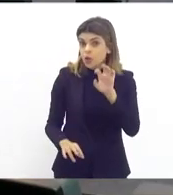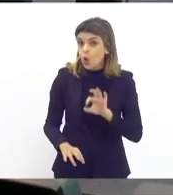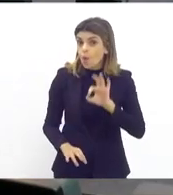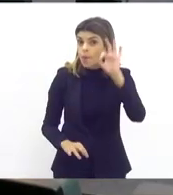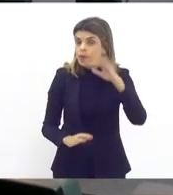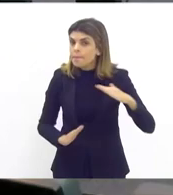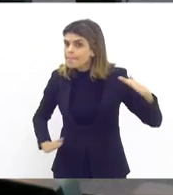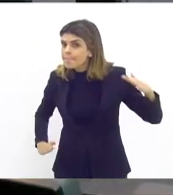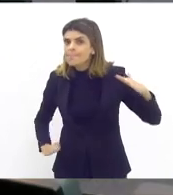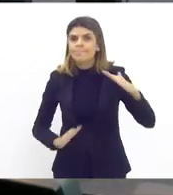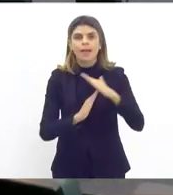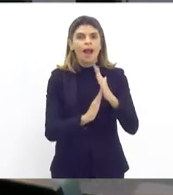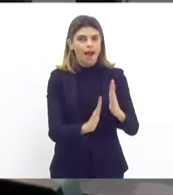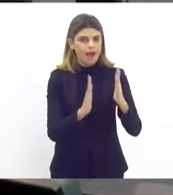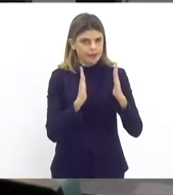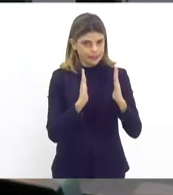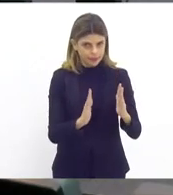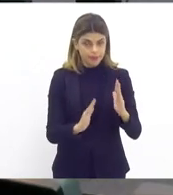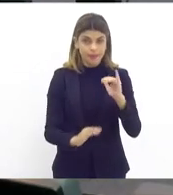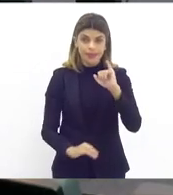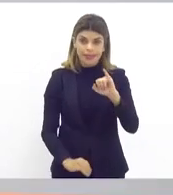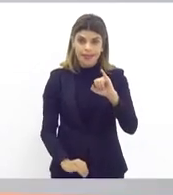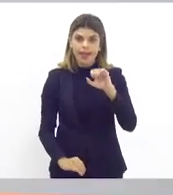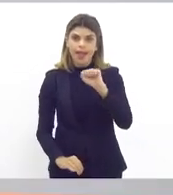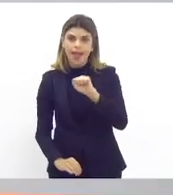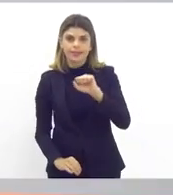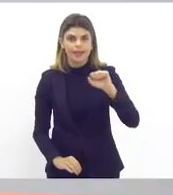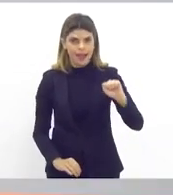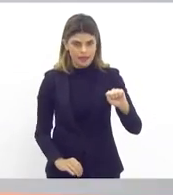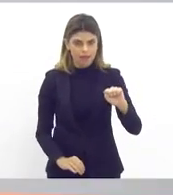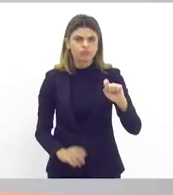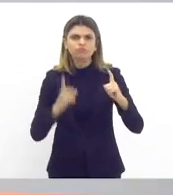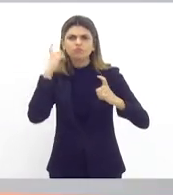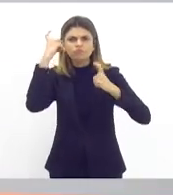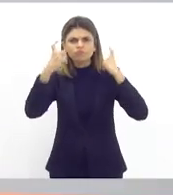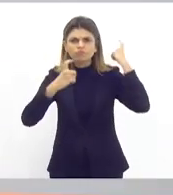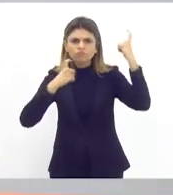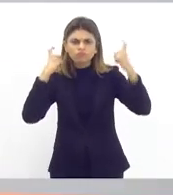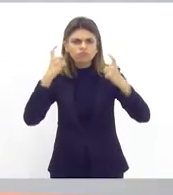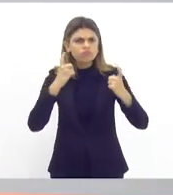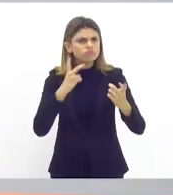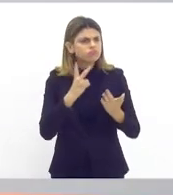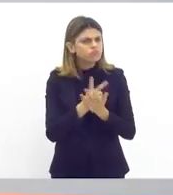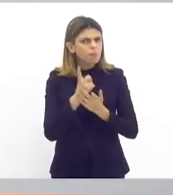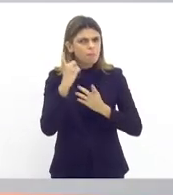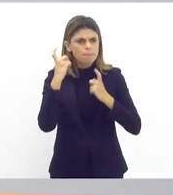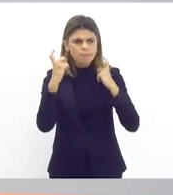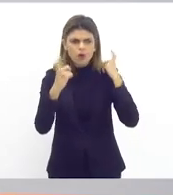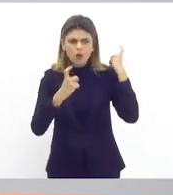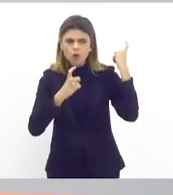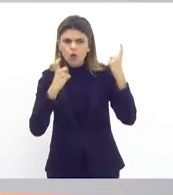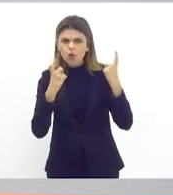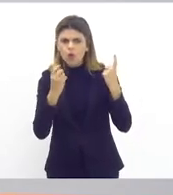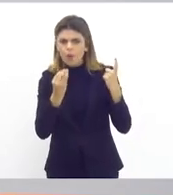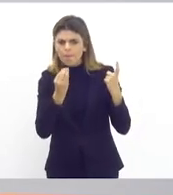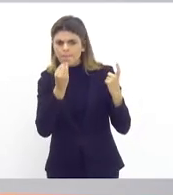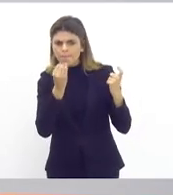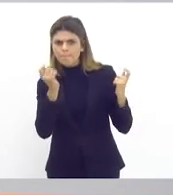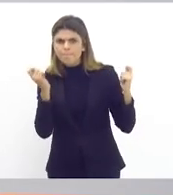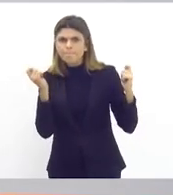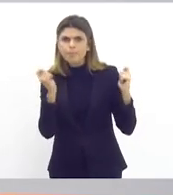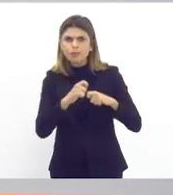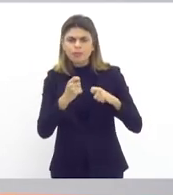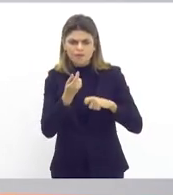máximo sobre o ISS. Então, eles ficam muito preocupados de um possível